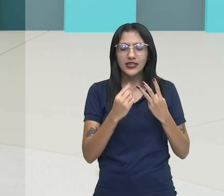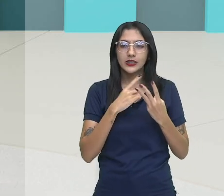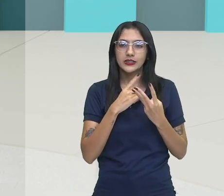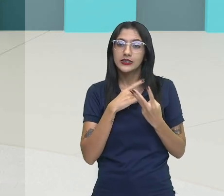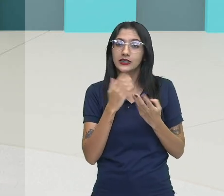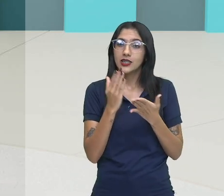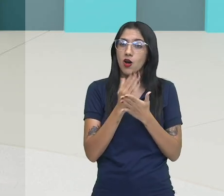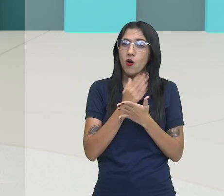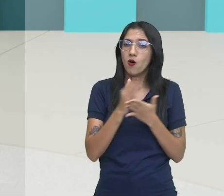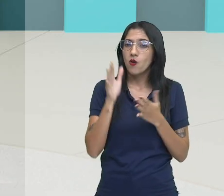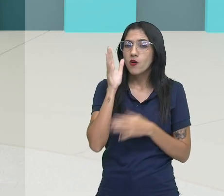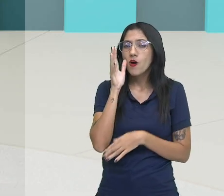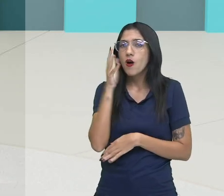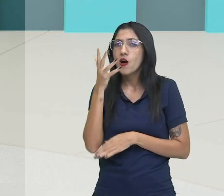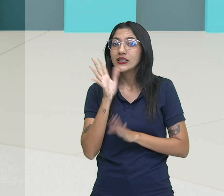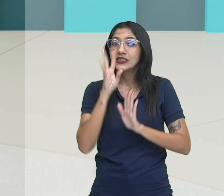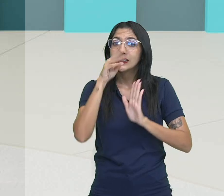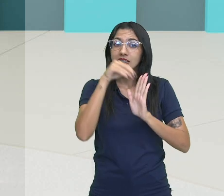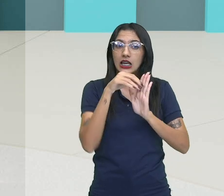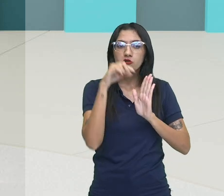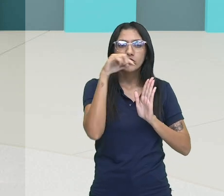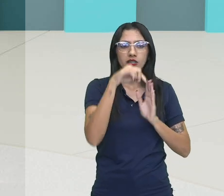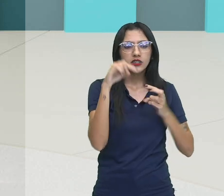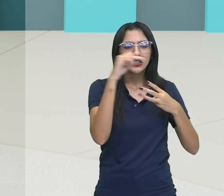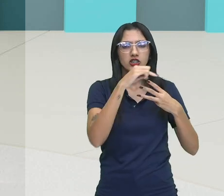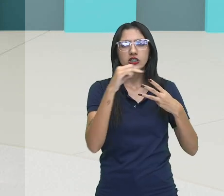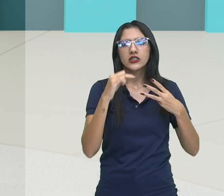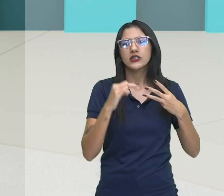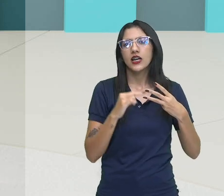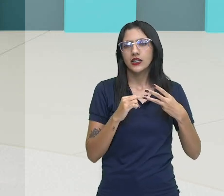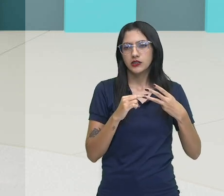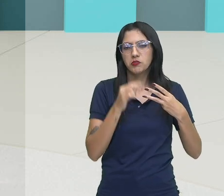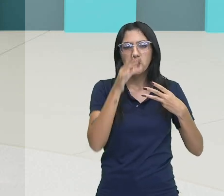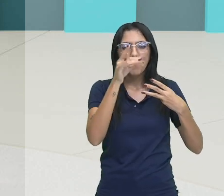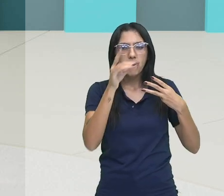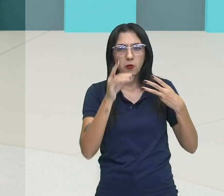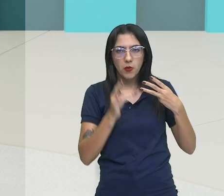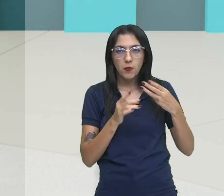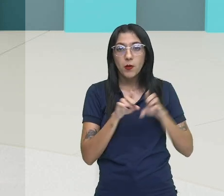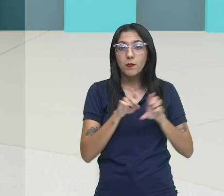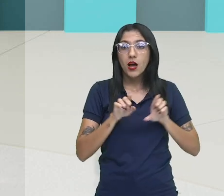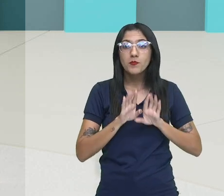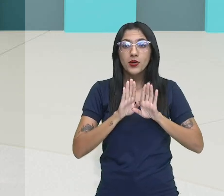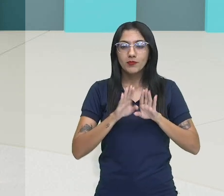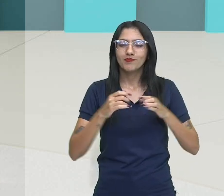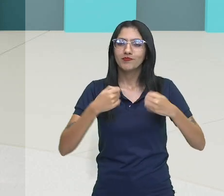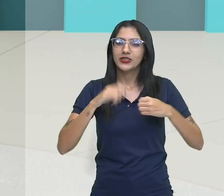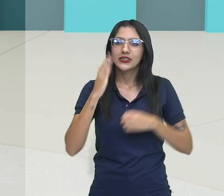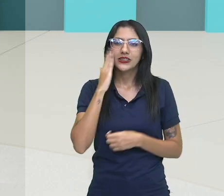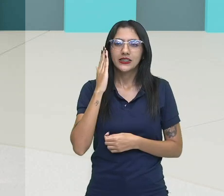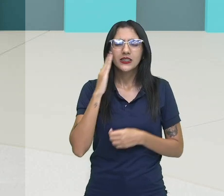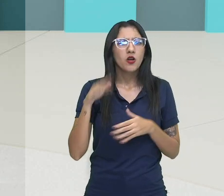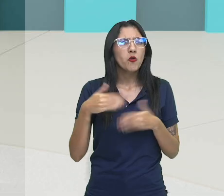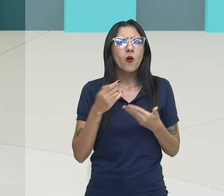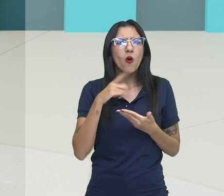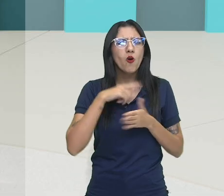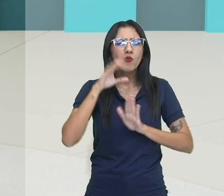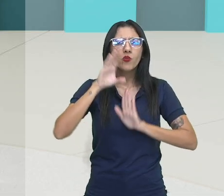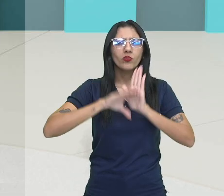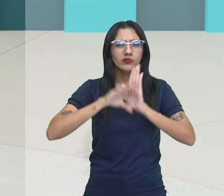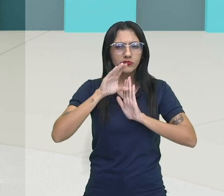algumas situações dentro dos tempos verbais. A gente já vai ver isso, mas antes vamos entender o conceito de